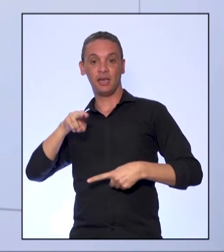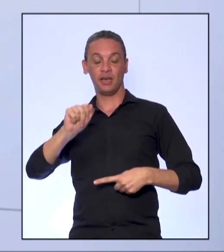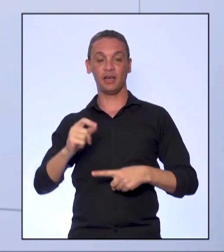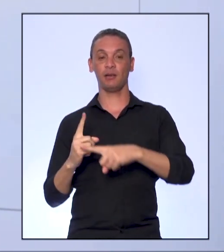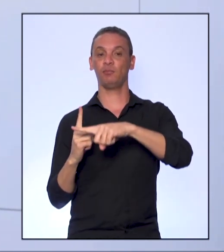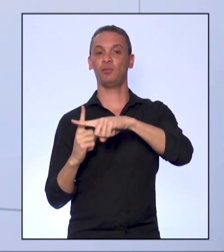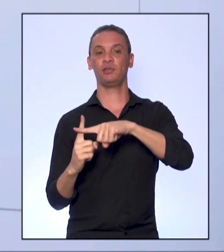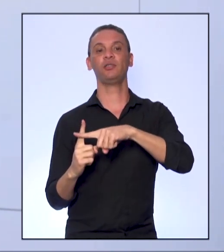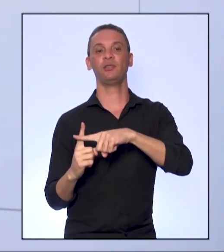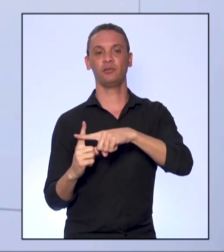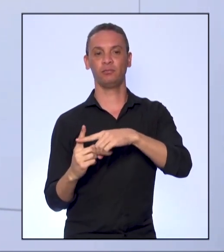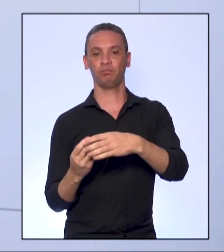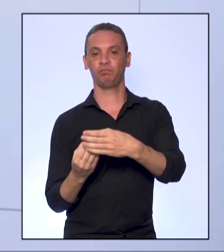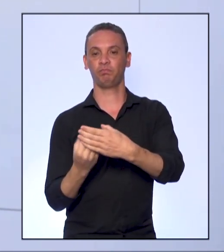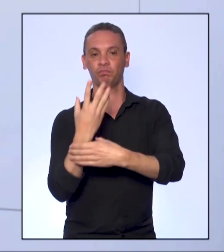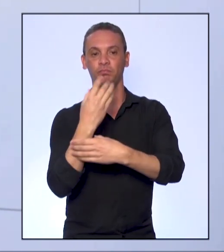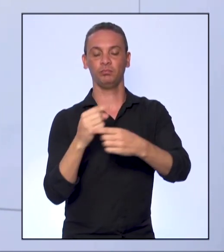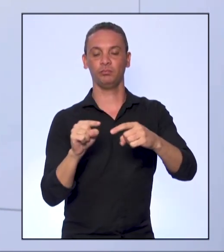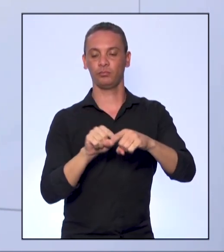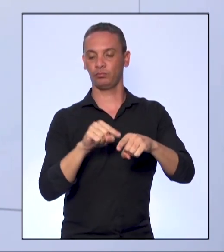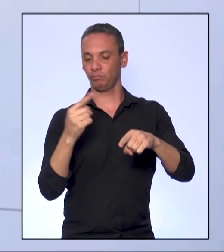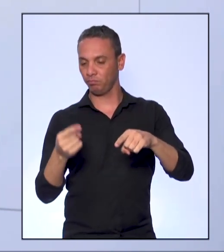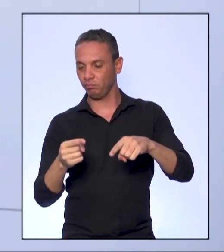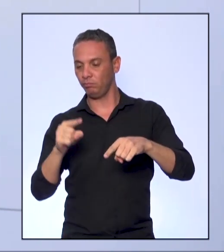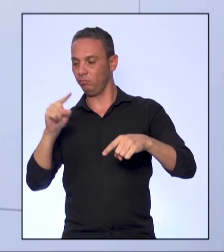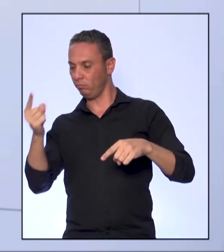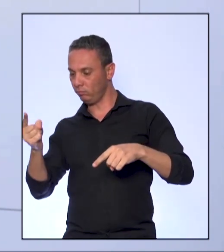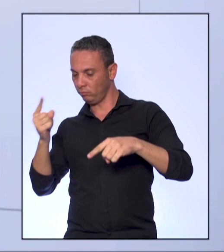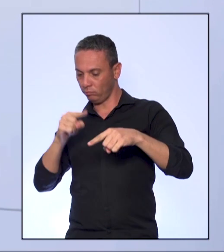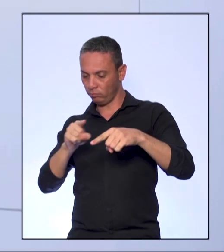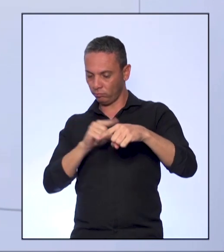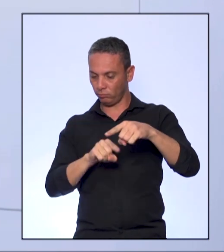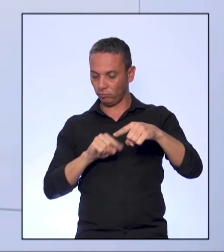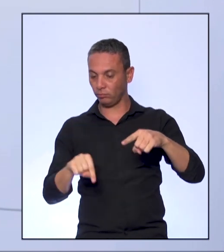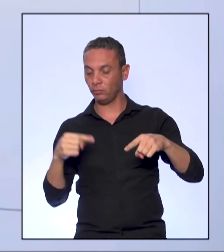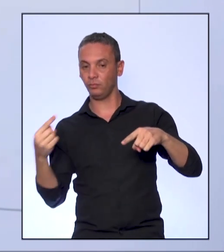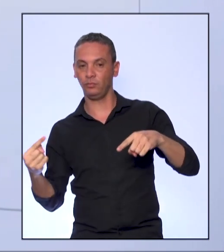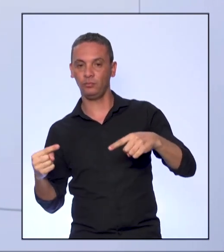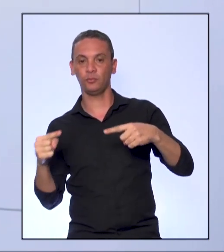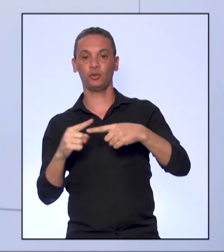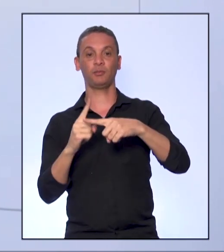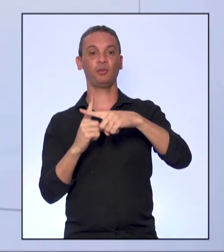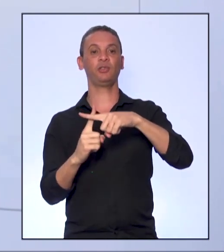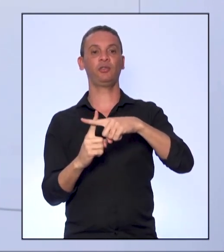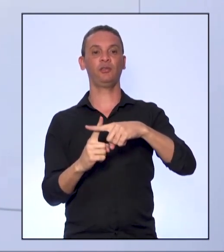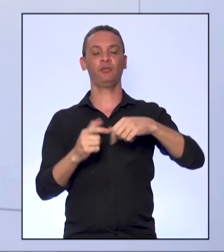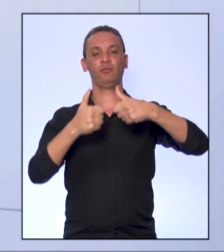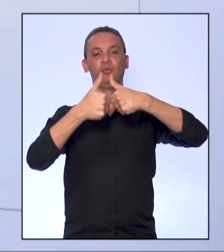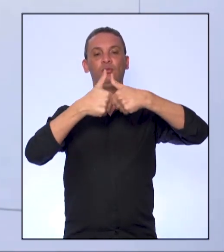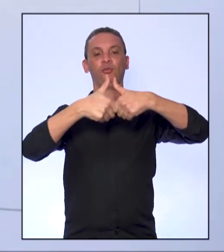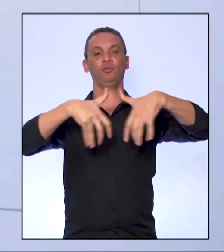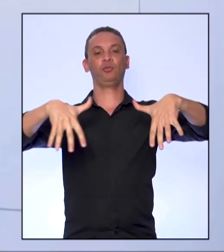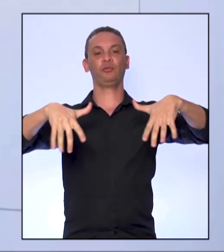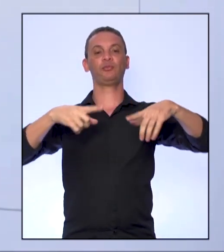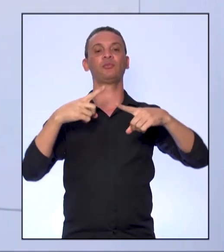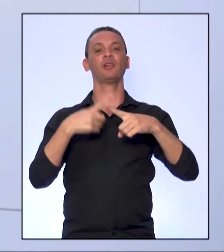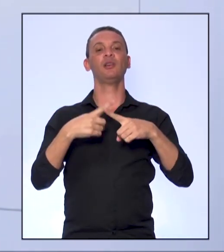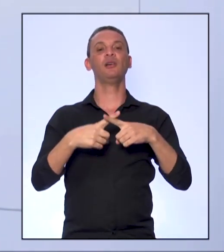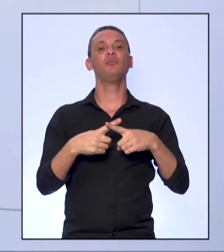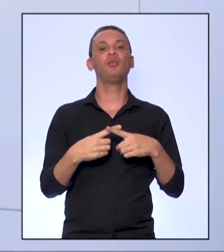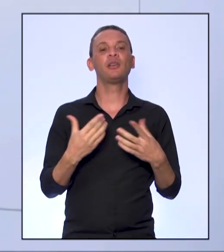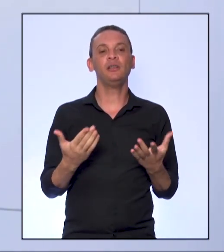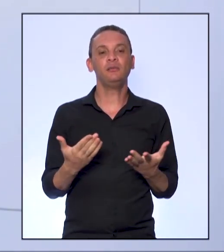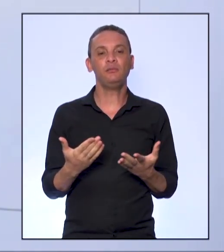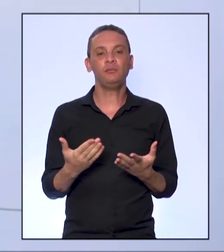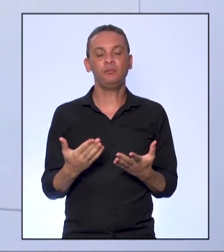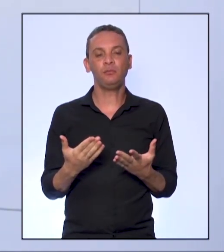RNA, consegue produzir um negativo, olha que legal, e consegue produzir um positivo. Por que ele faz isso? Para que não produza RNA